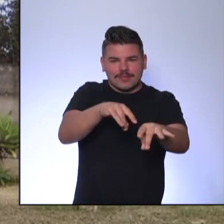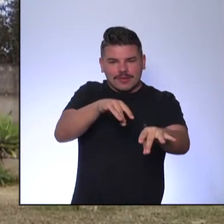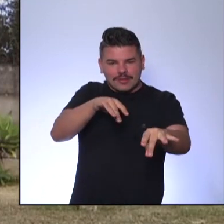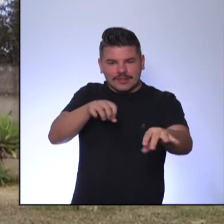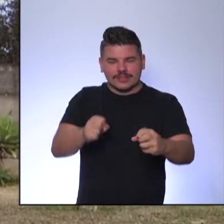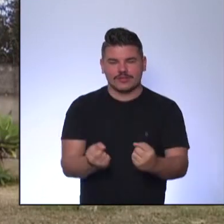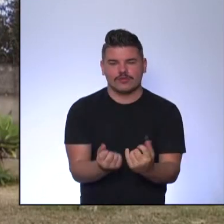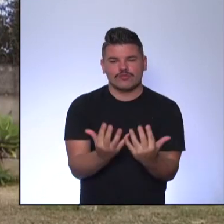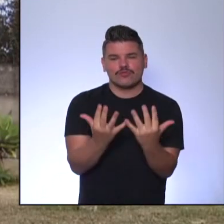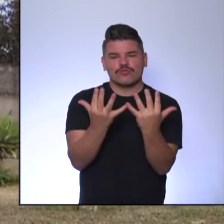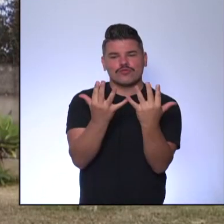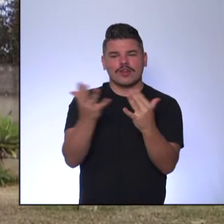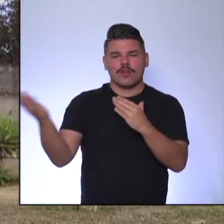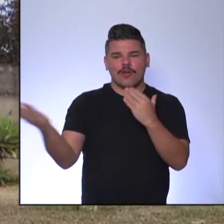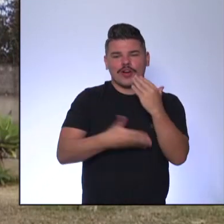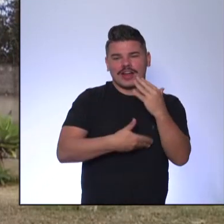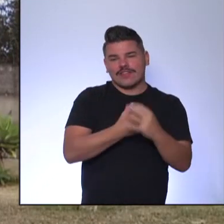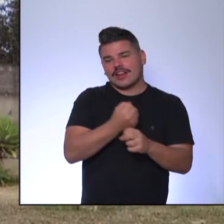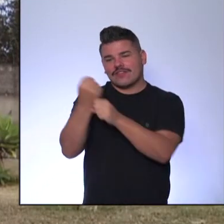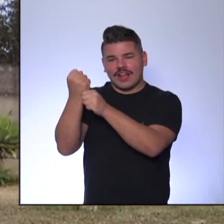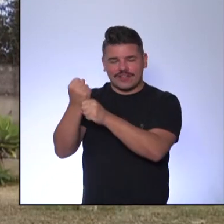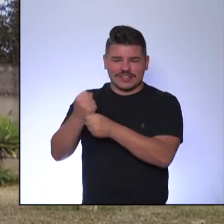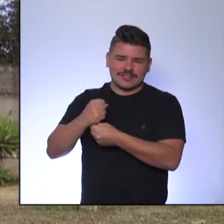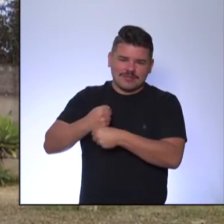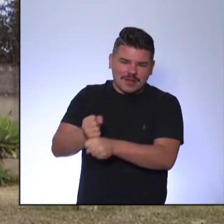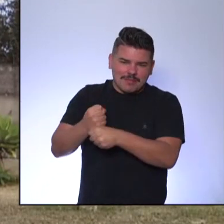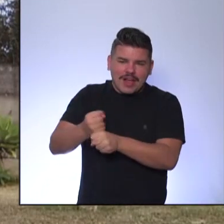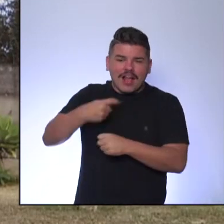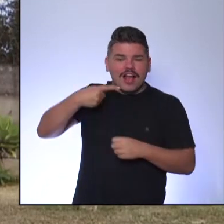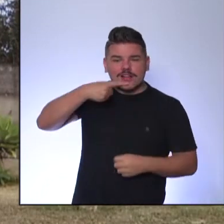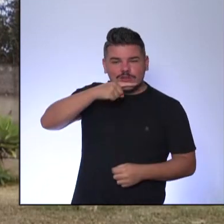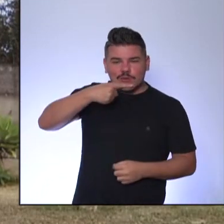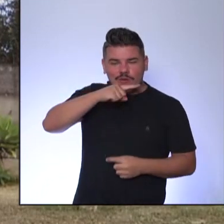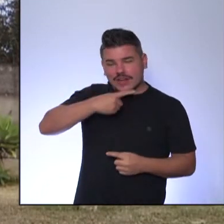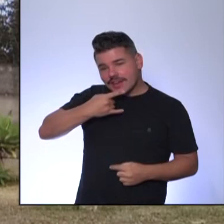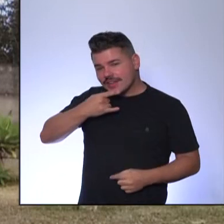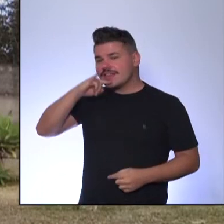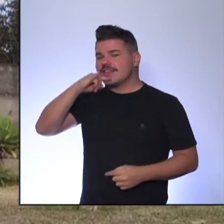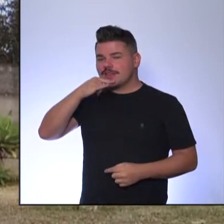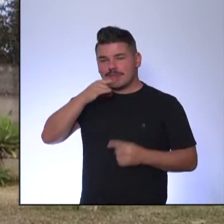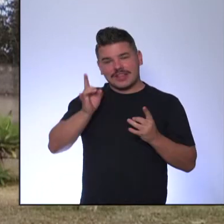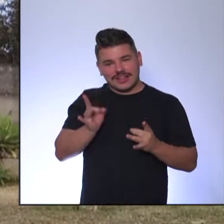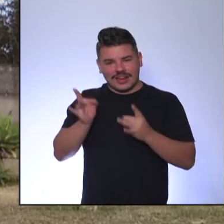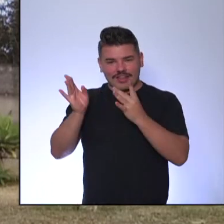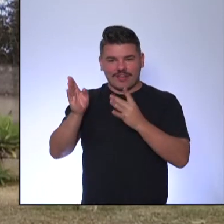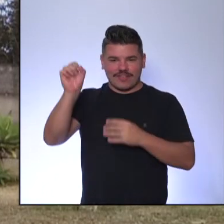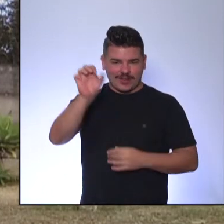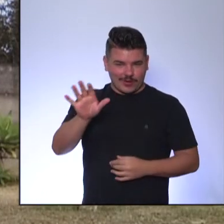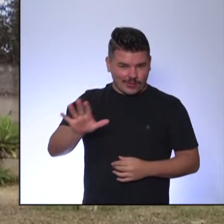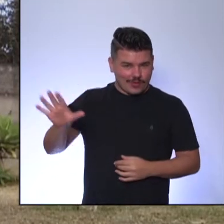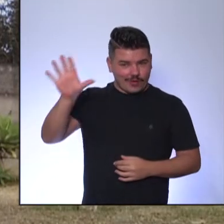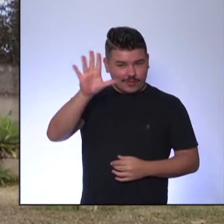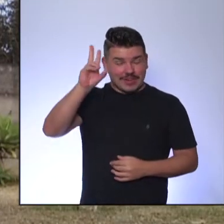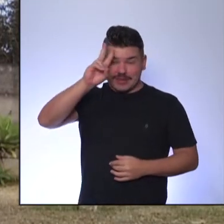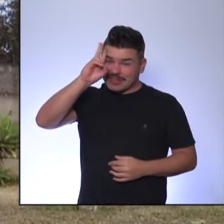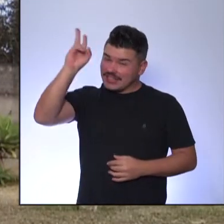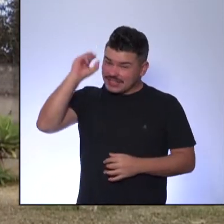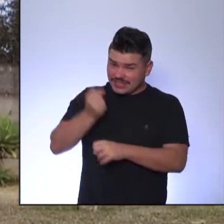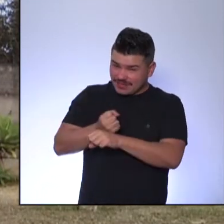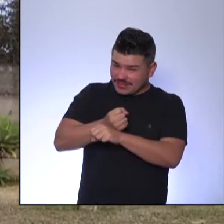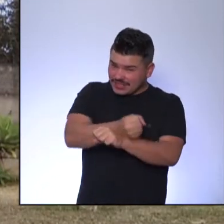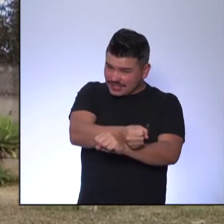a aguardente, ambos vendidos lá na Europa. Lembrando também que é nessa época que a mão de obra escravizada